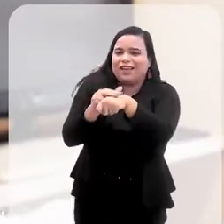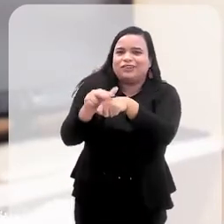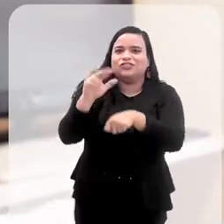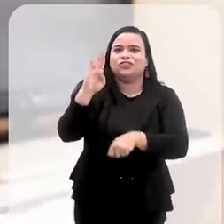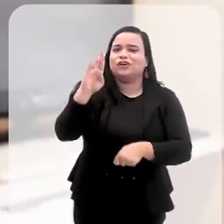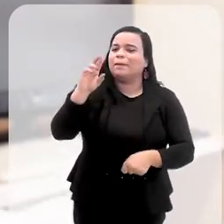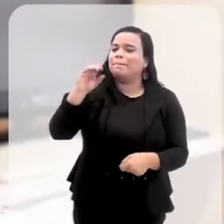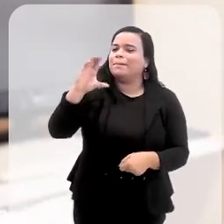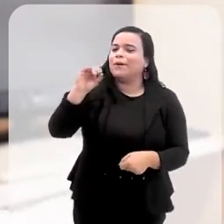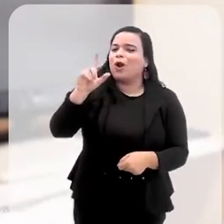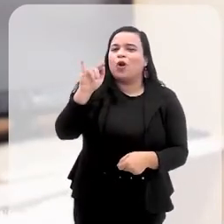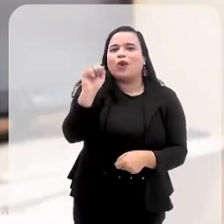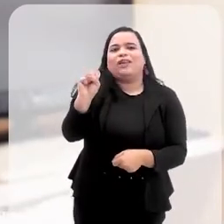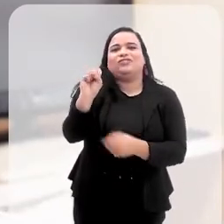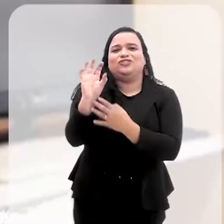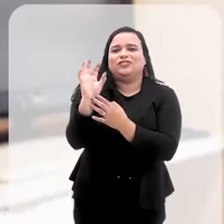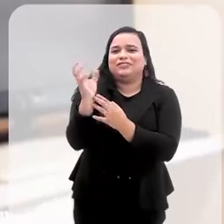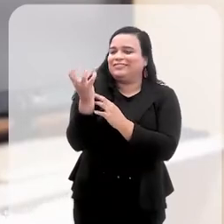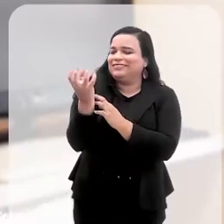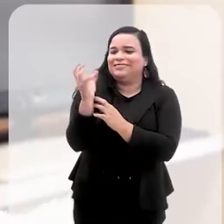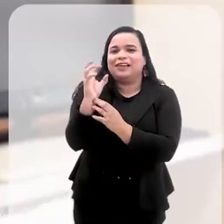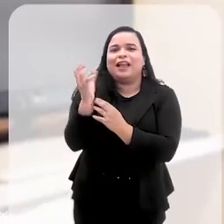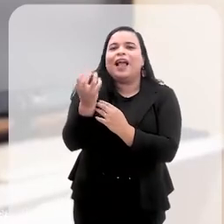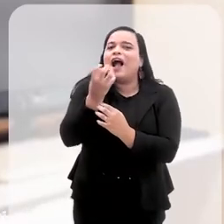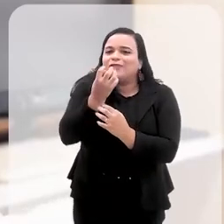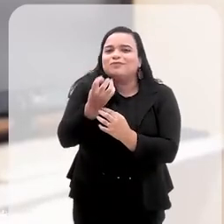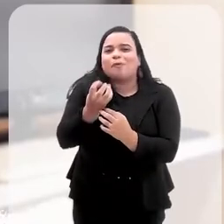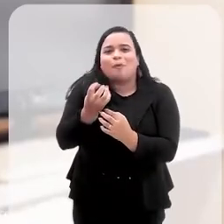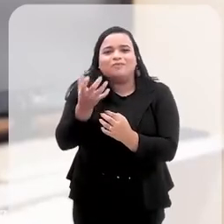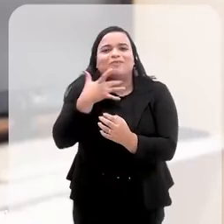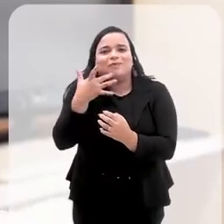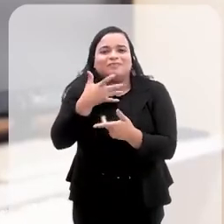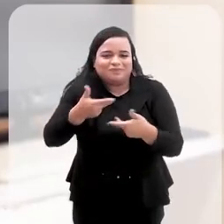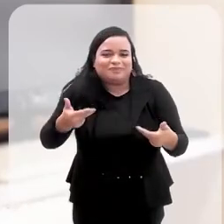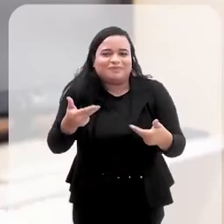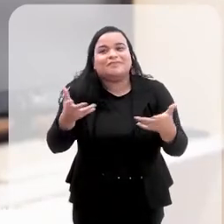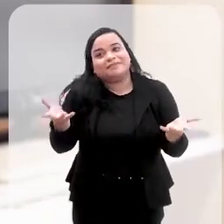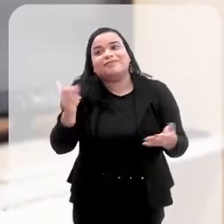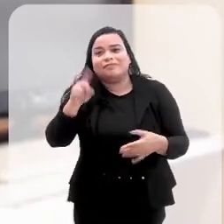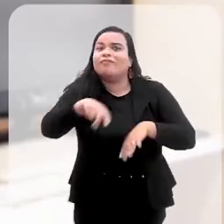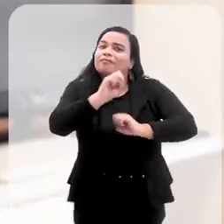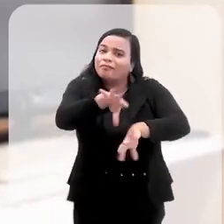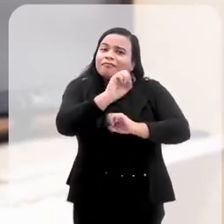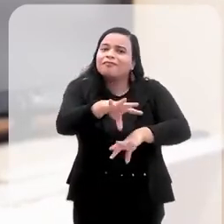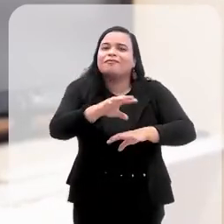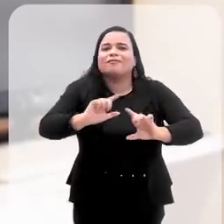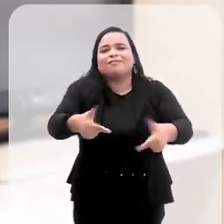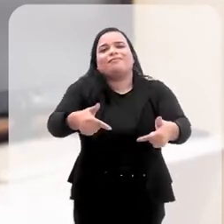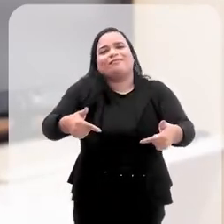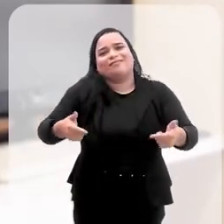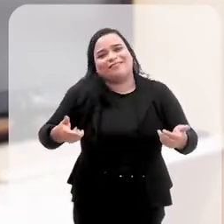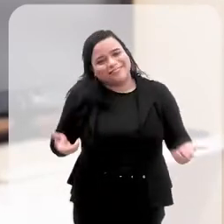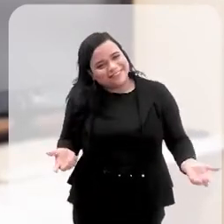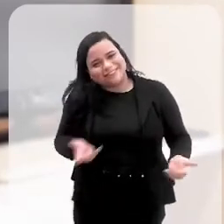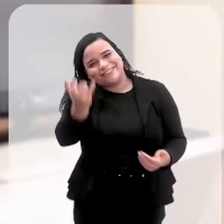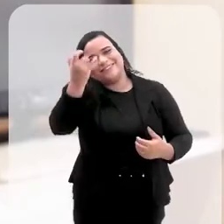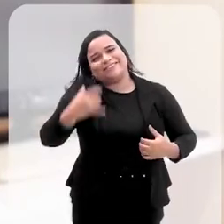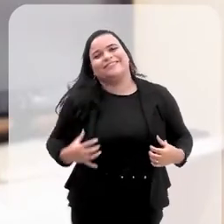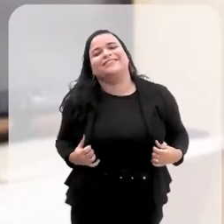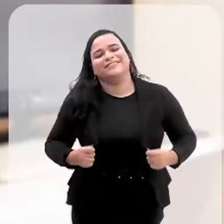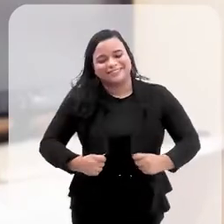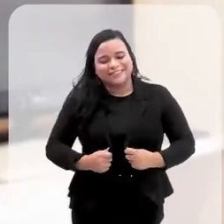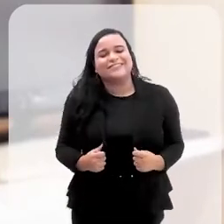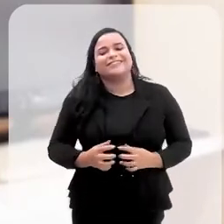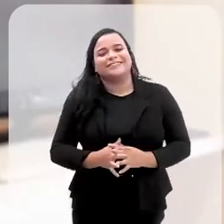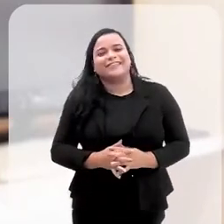É isso, mas é educação. É educação, mas Então, era o que ele queria sabia tanto, falar, né? como ele sabia se É. comunicar e gostar, porque